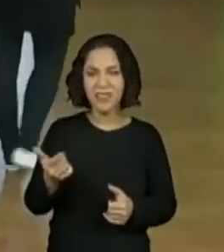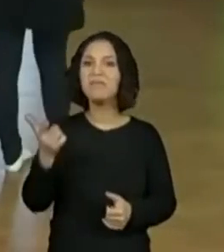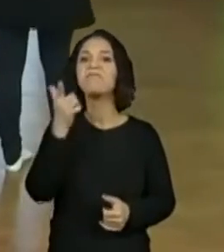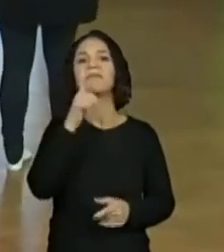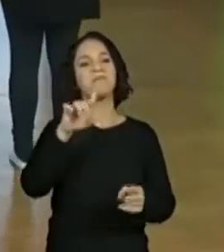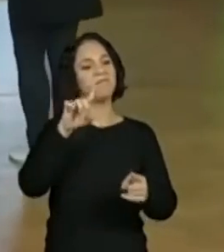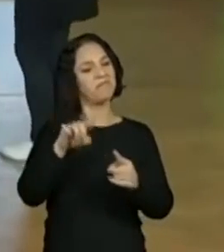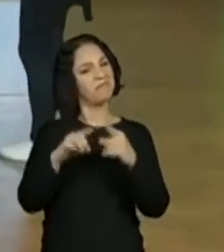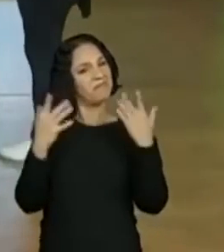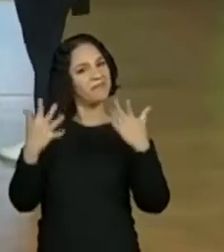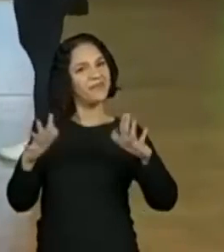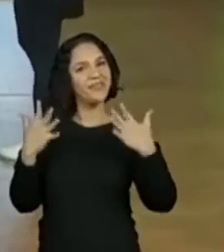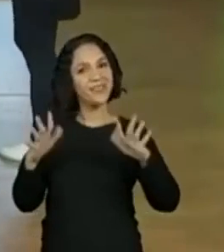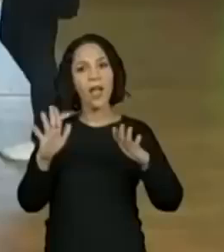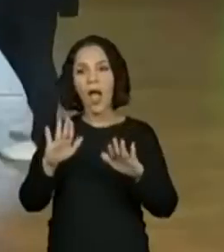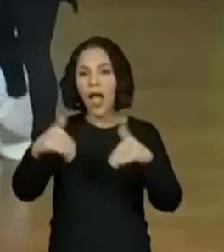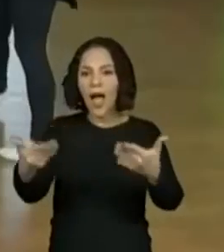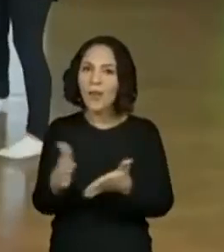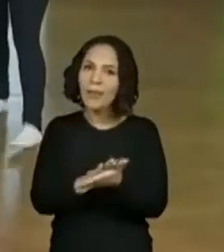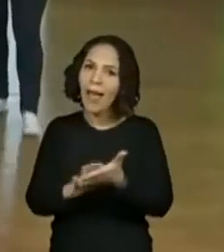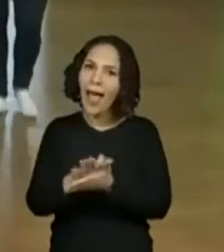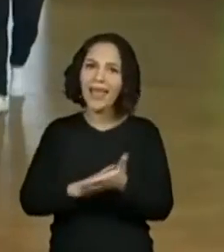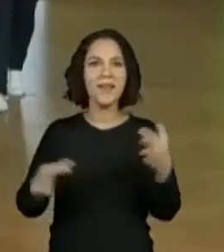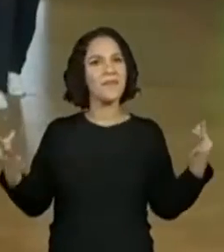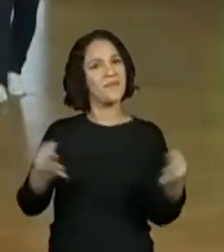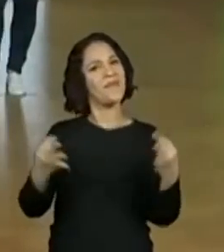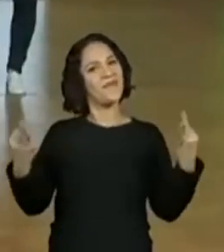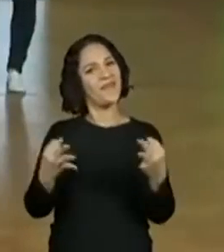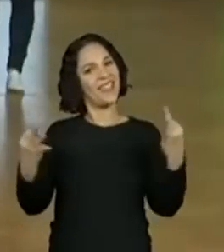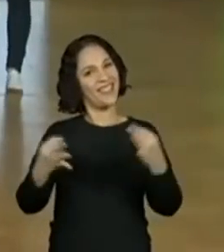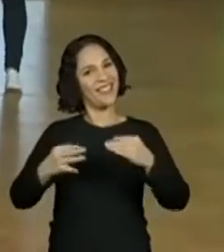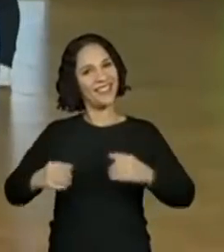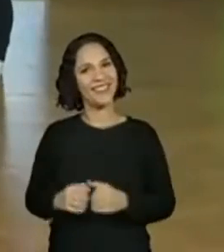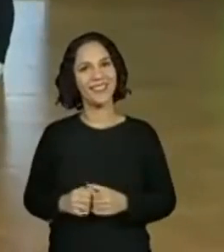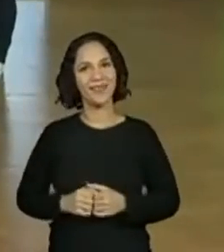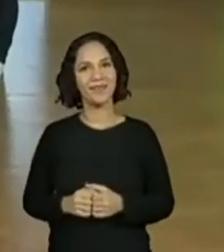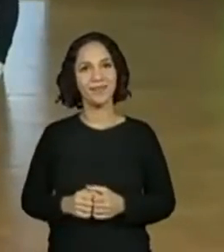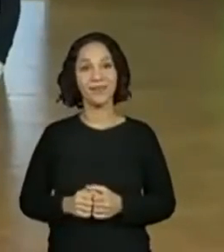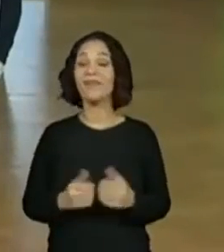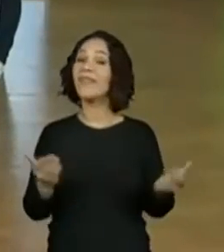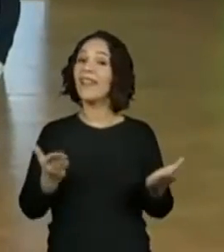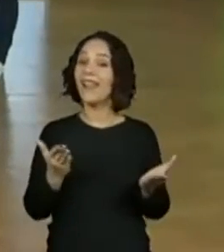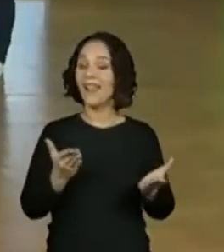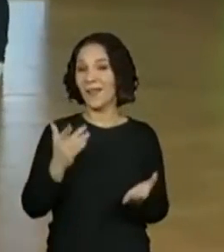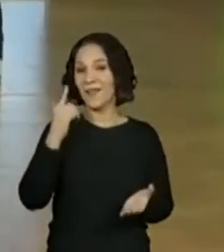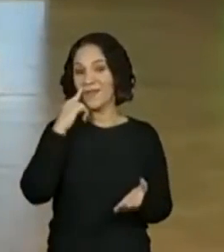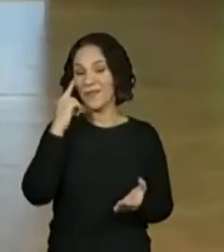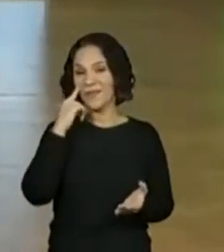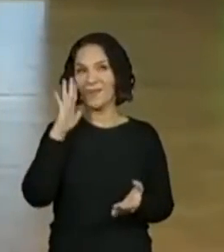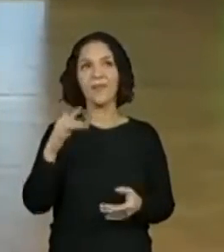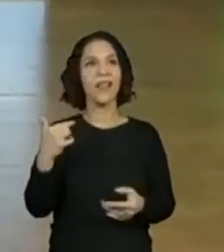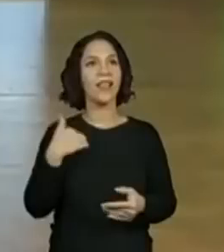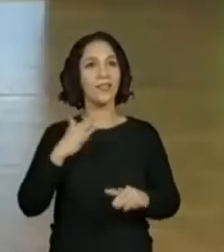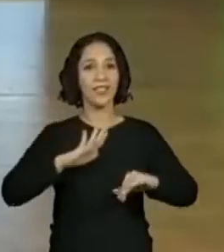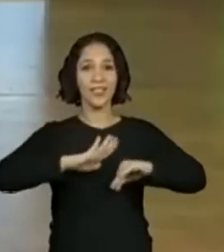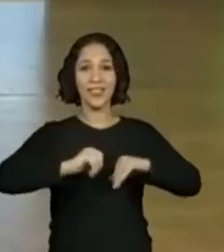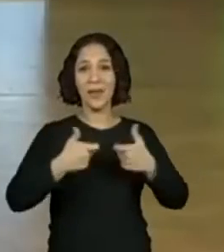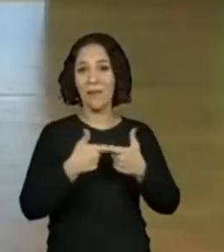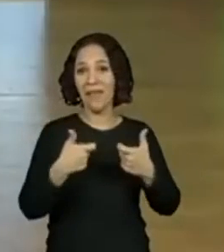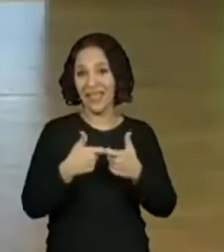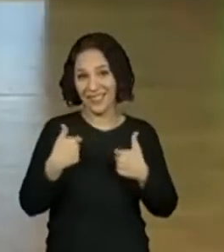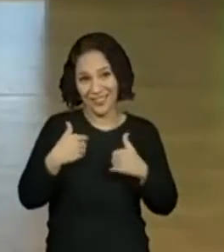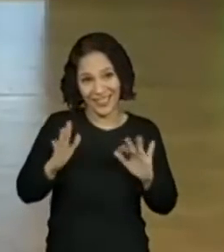sua missão. E sem cair. Perfeito. Vamos lá. Vamos lá. Eu já tirei até a meia,